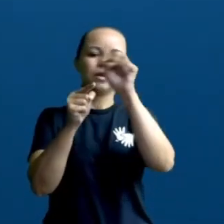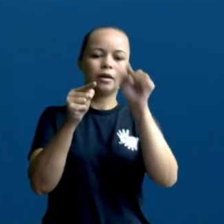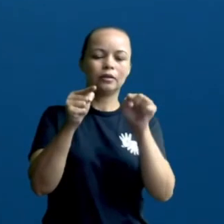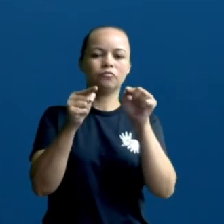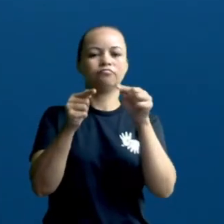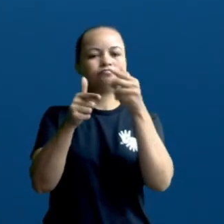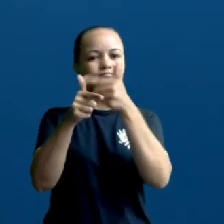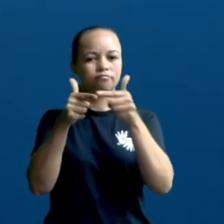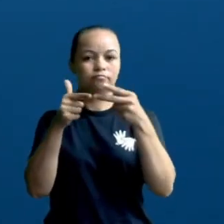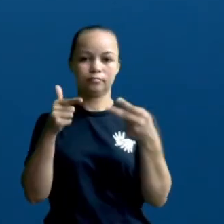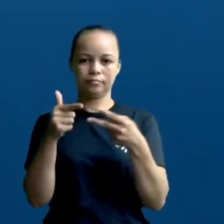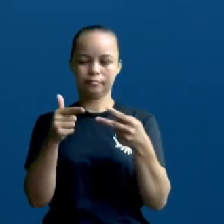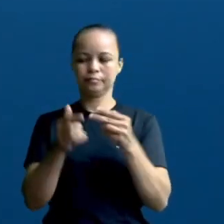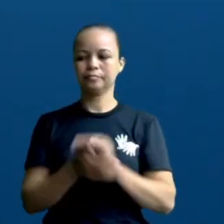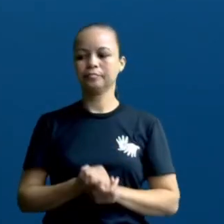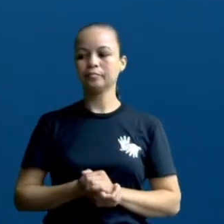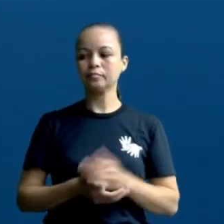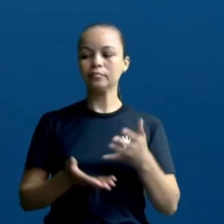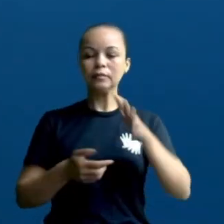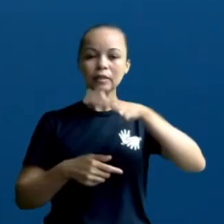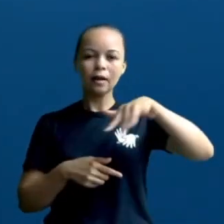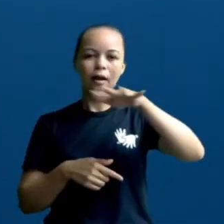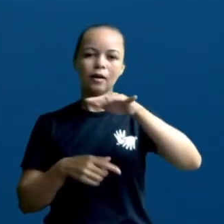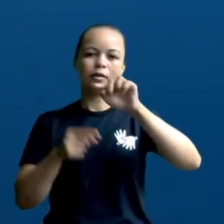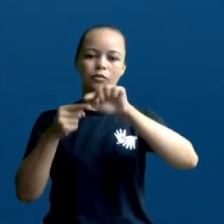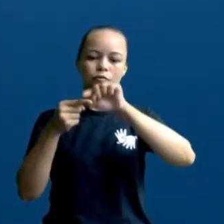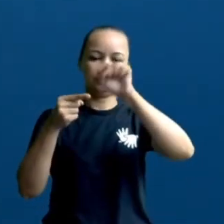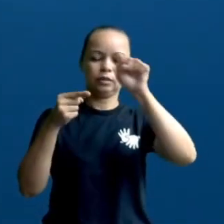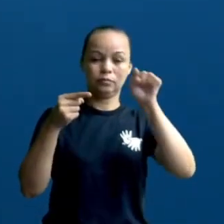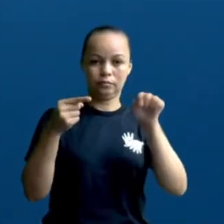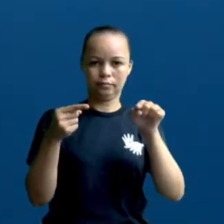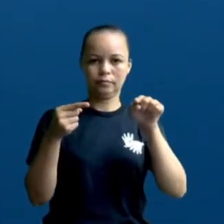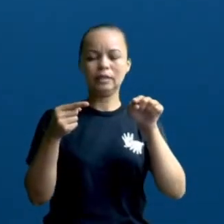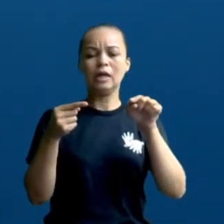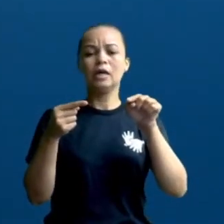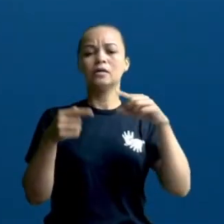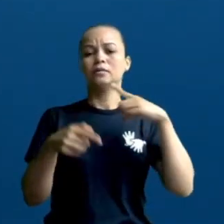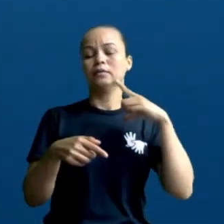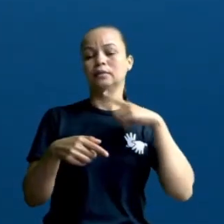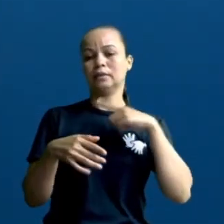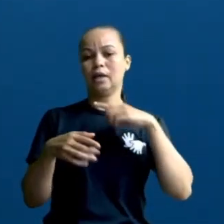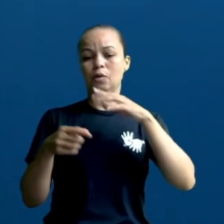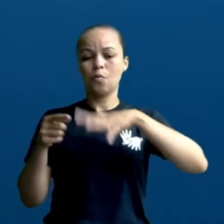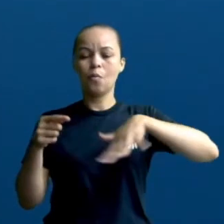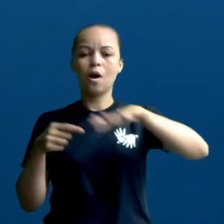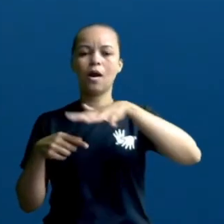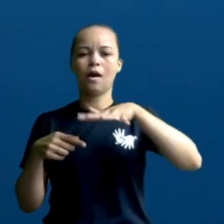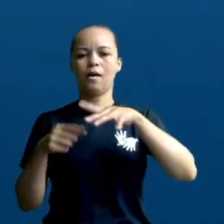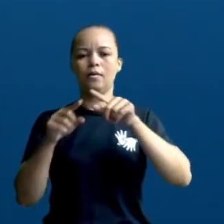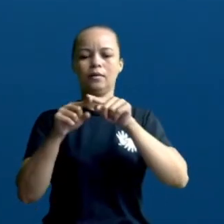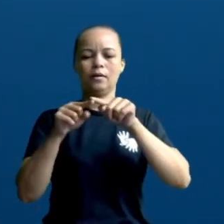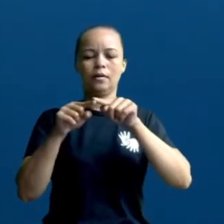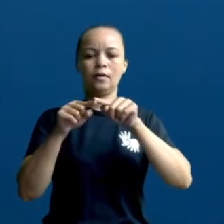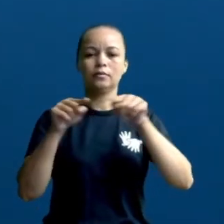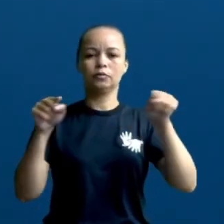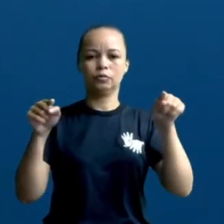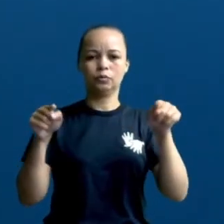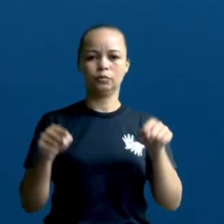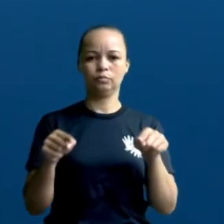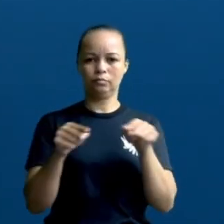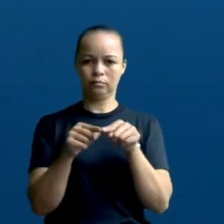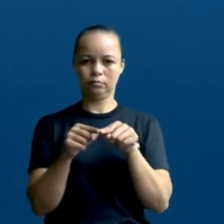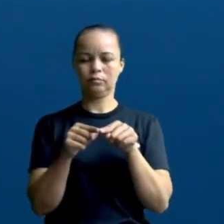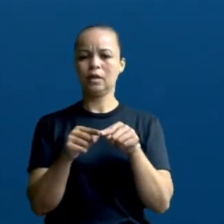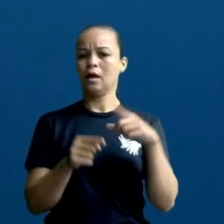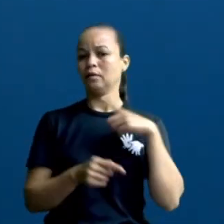tenho a área do semicírculo, tá certo? E tenho a área do trapézio. Já tenho